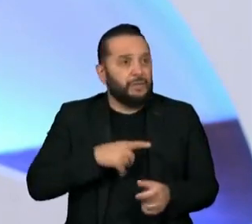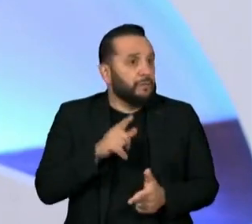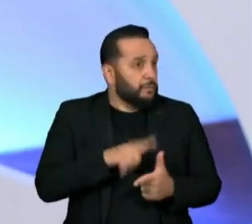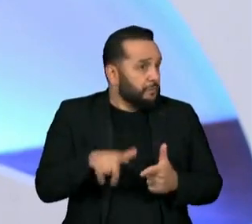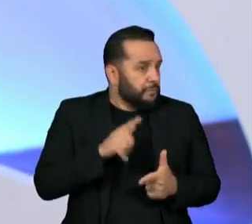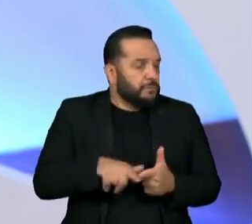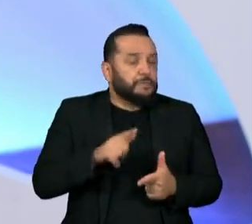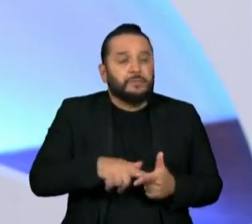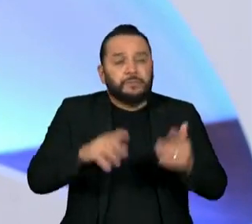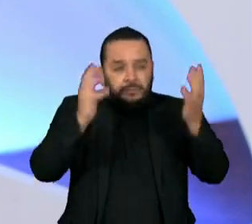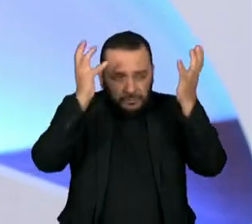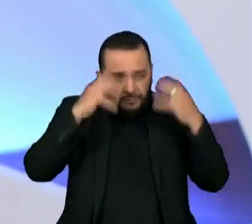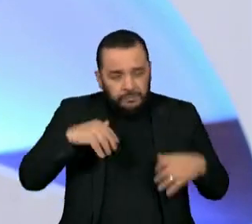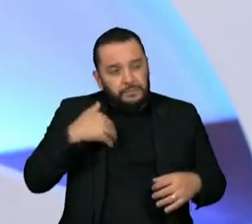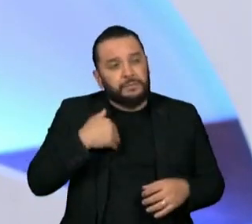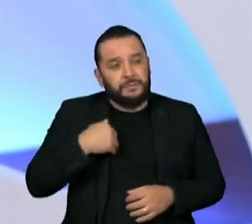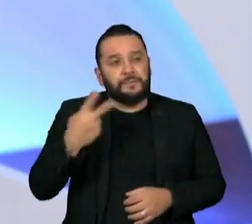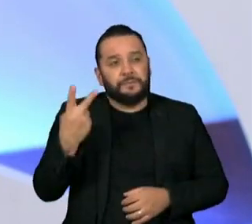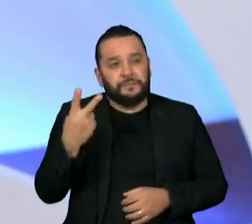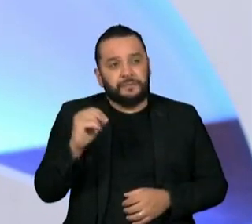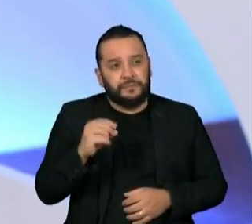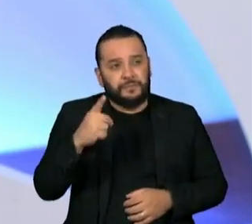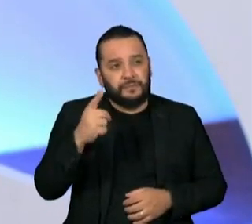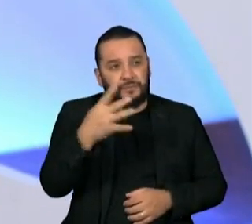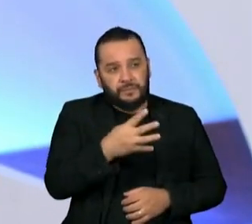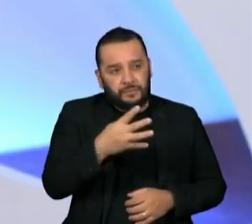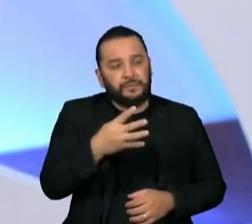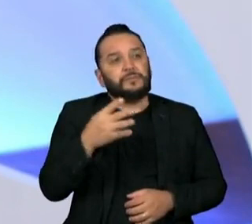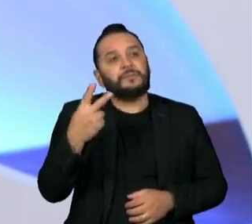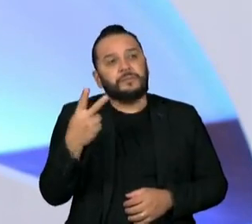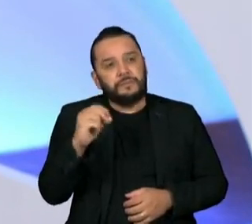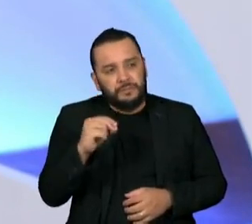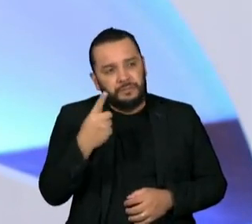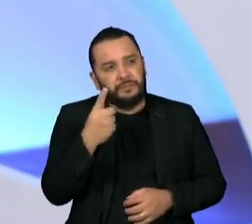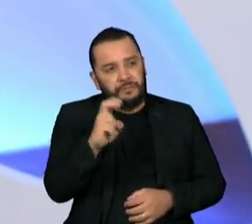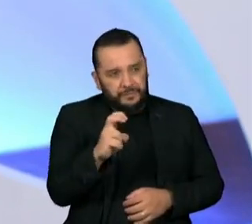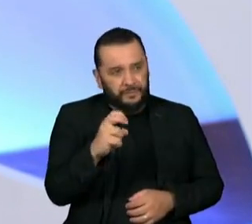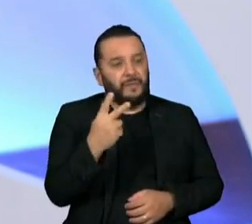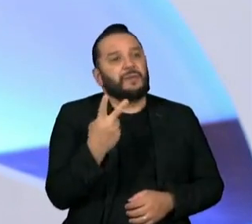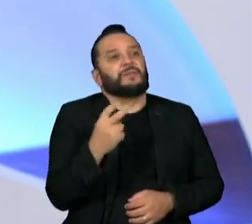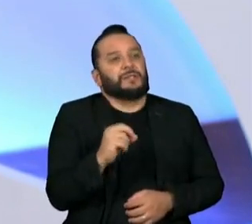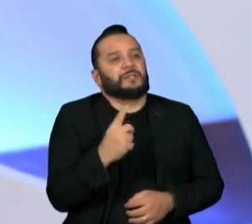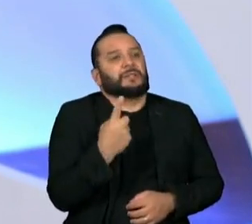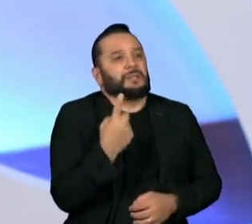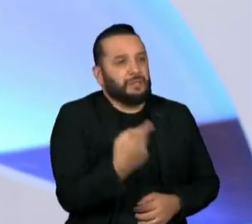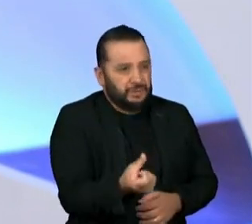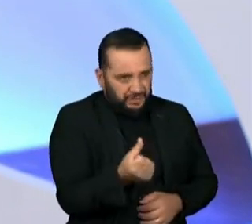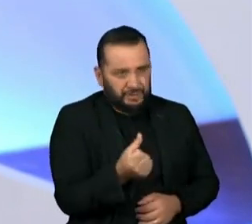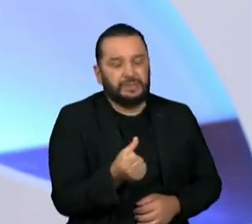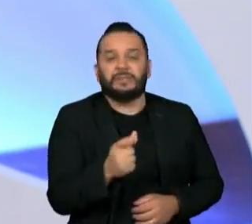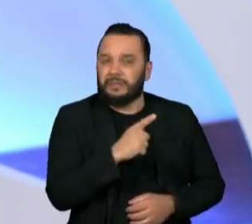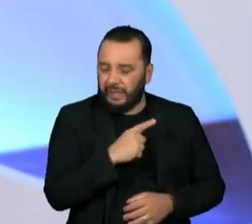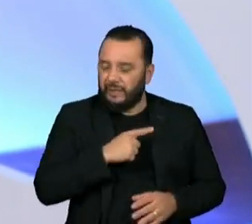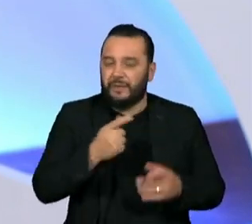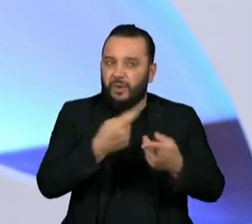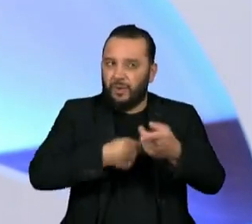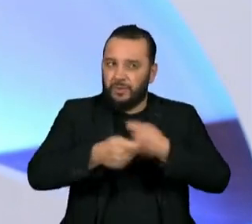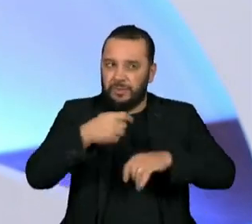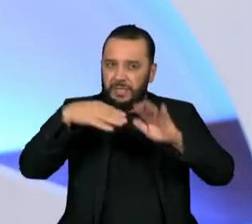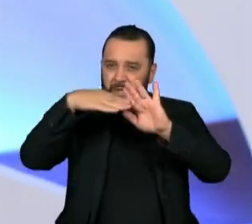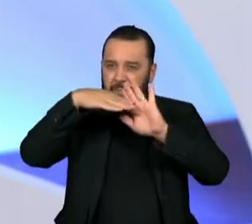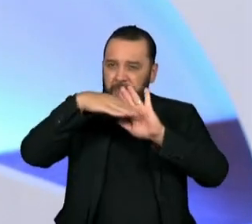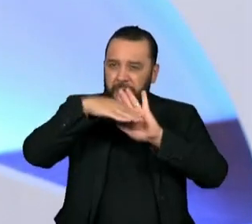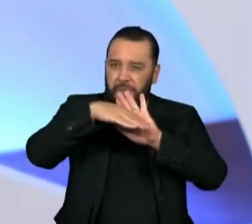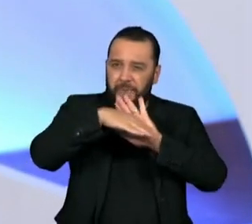tivemos em dormiu parte do 14 já no final 2015/2016 e a situação fiscal